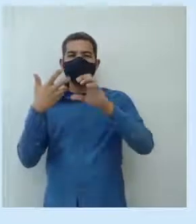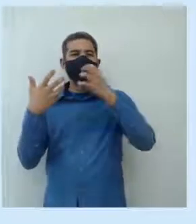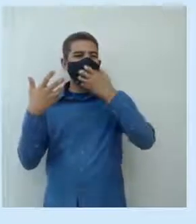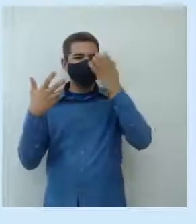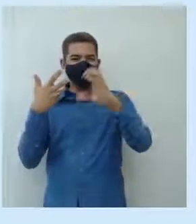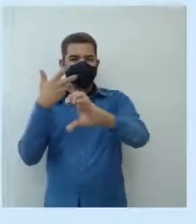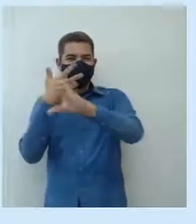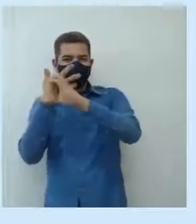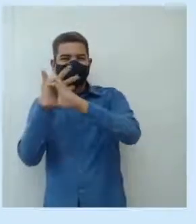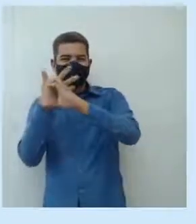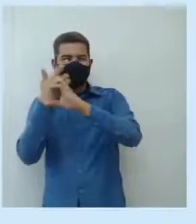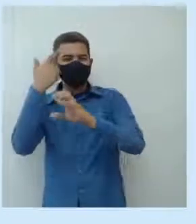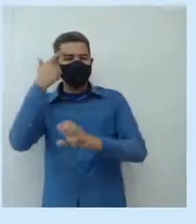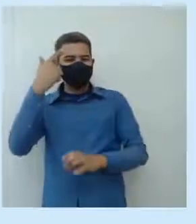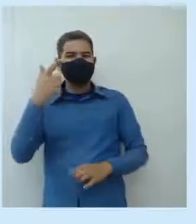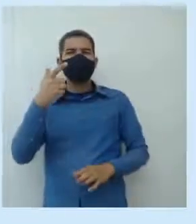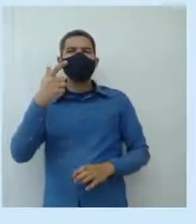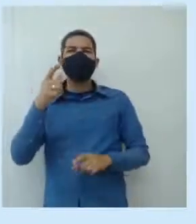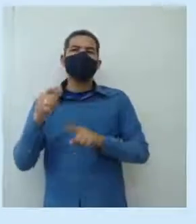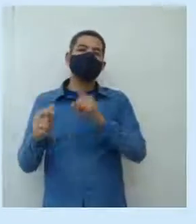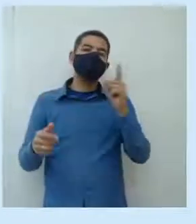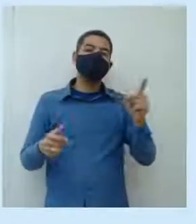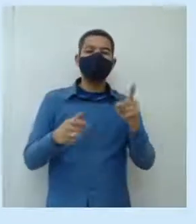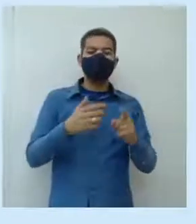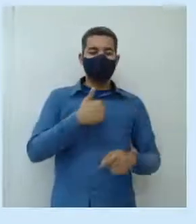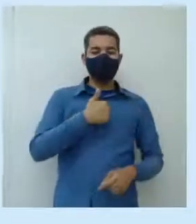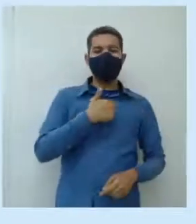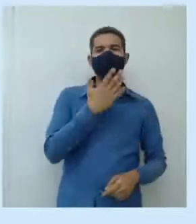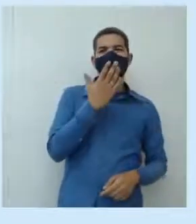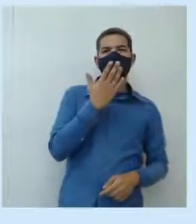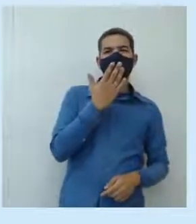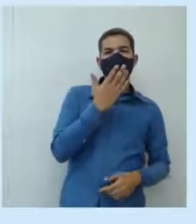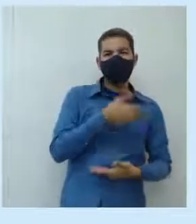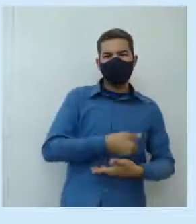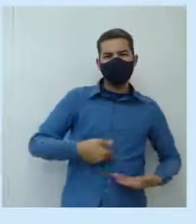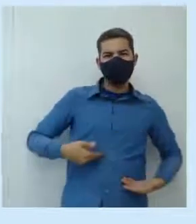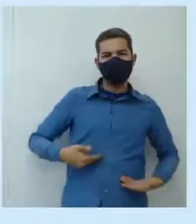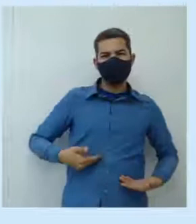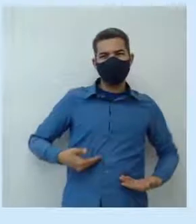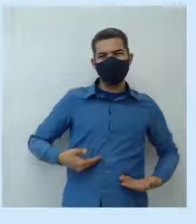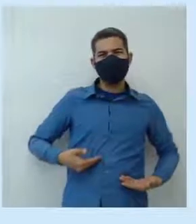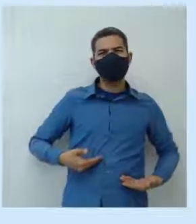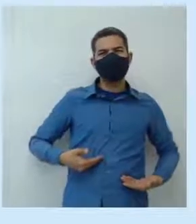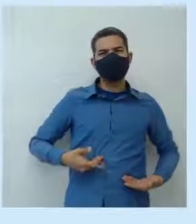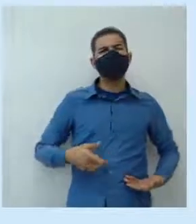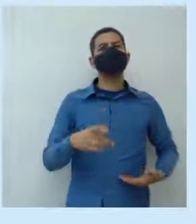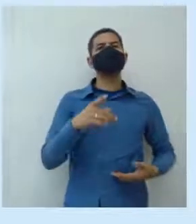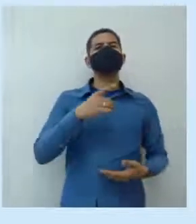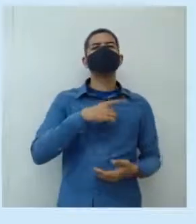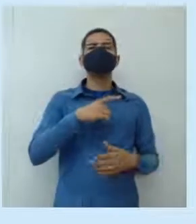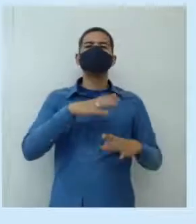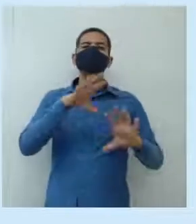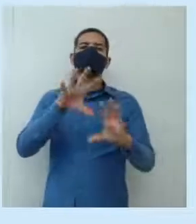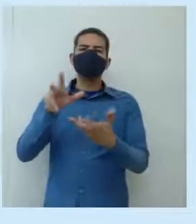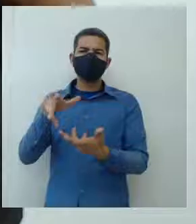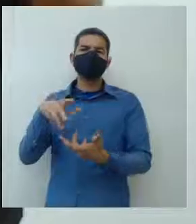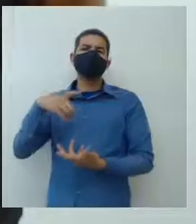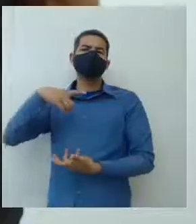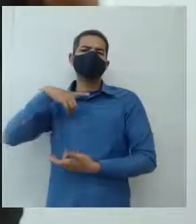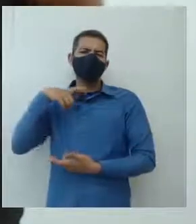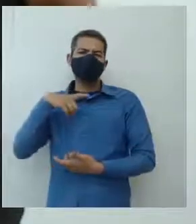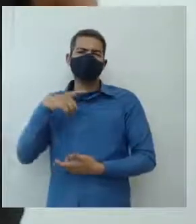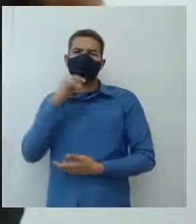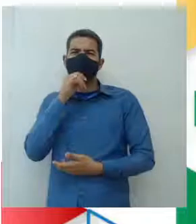ver que existe uma desigualdade muito grande dentro do nosso planeta. Então nessa imagem você vai ver,